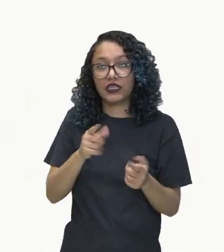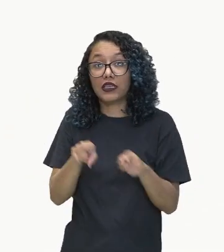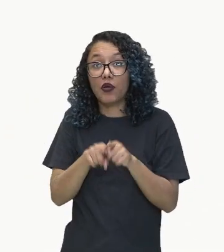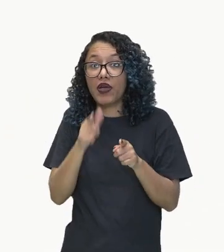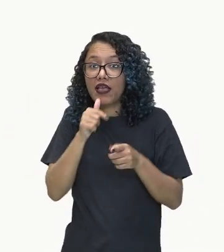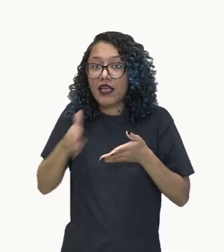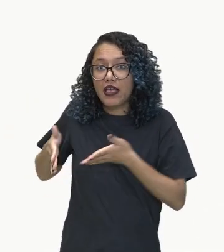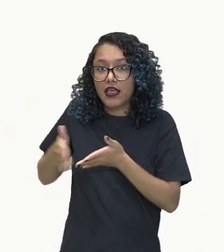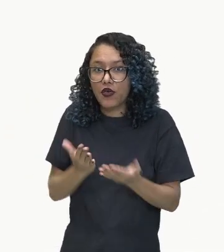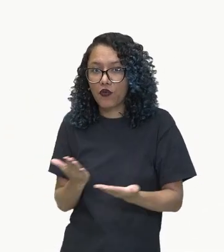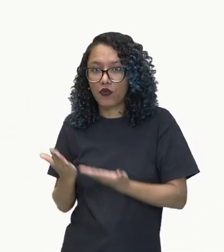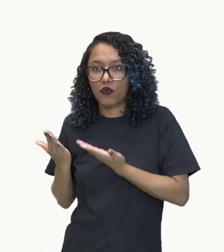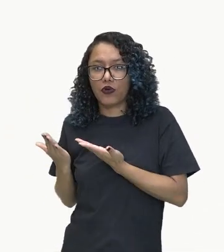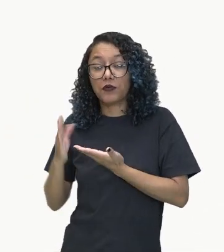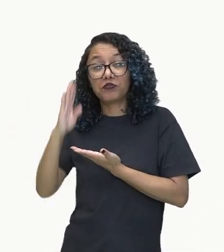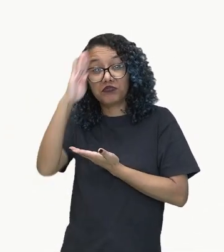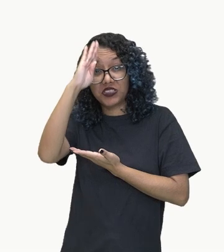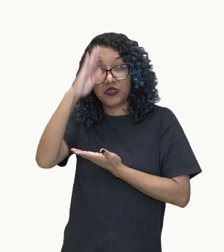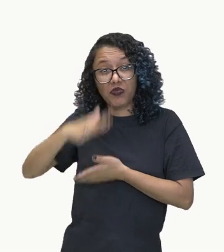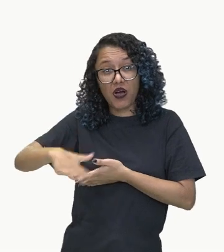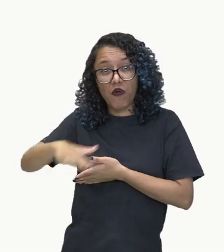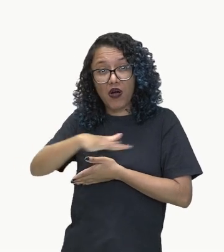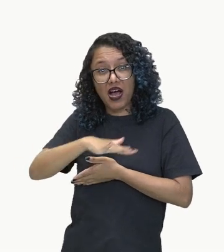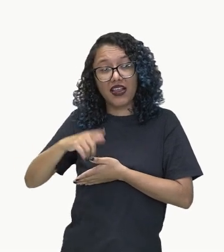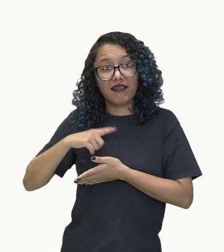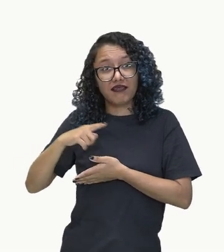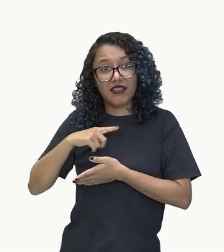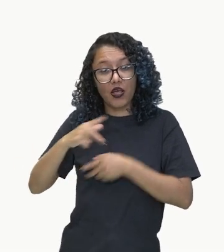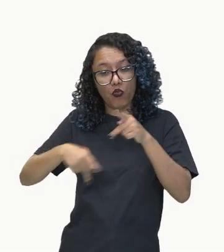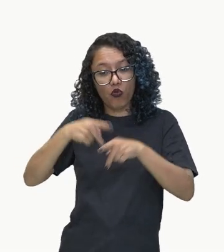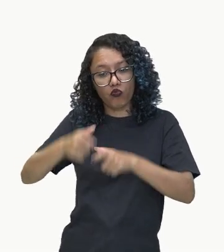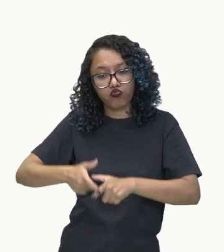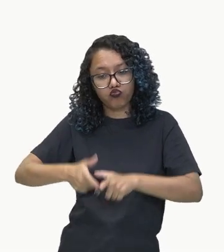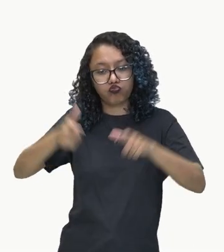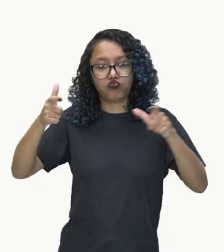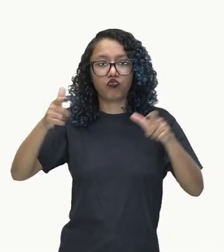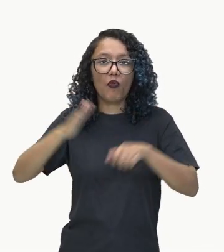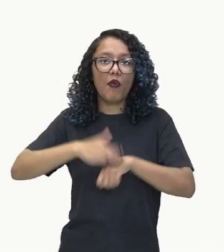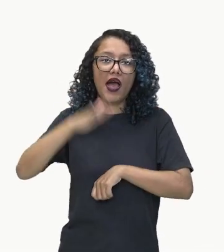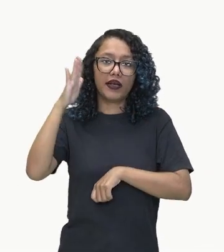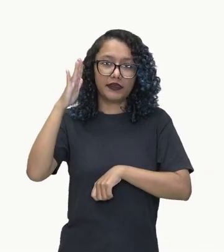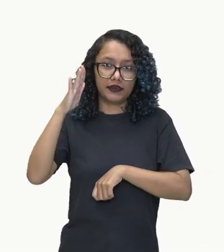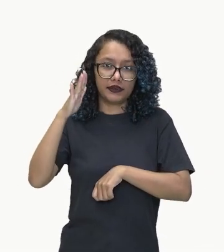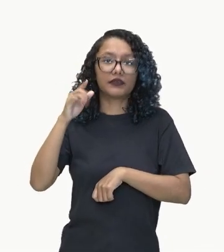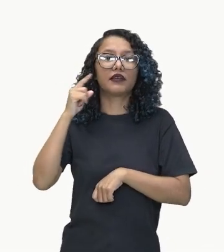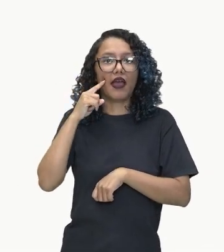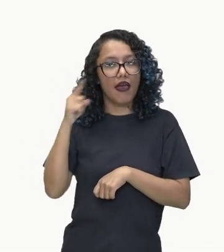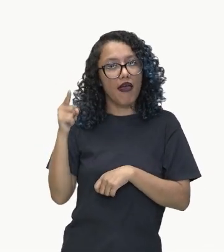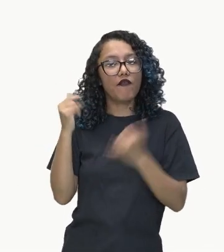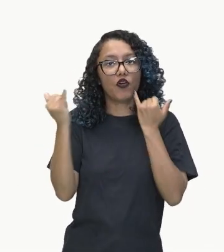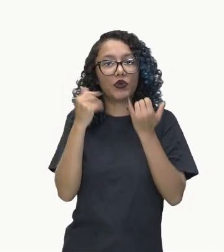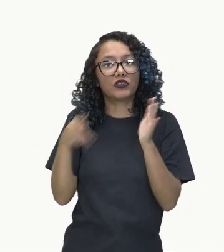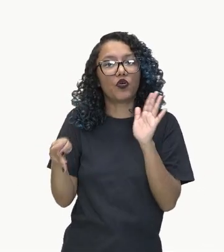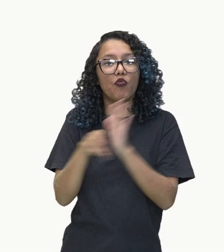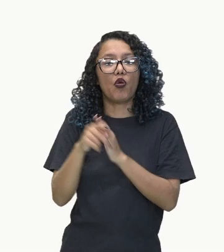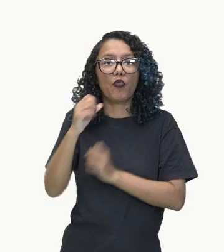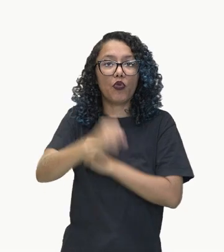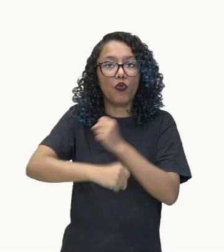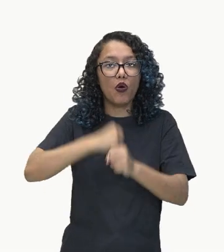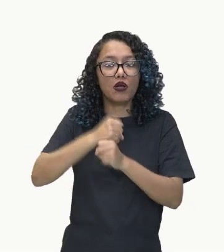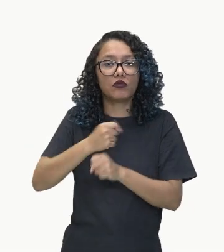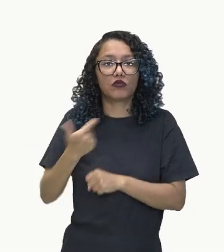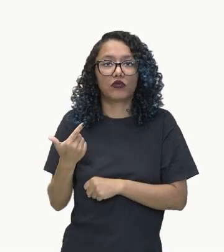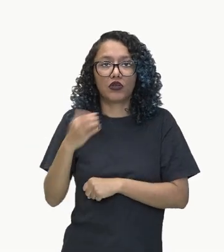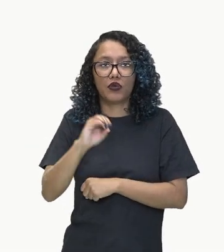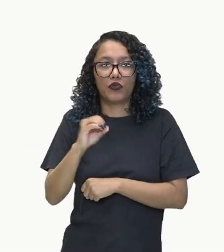que vão concentrar a maior população. E esses dados de 2018, tá? Então a gente já observa, olha só, Toronto,